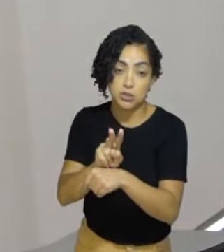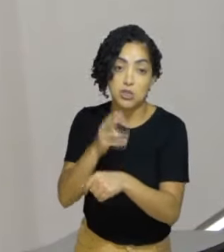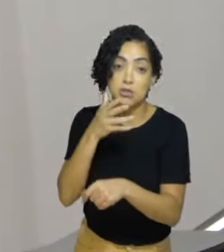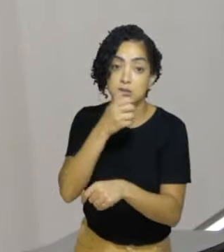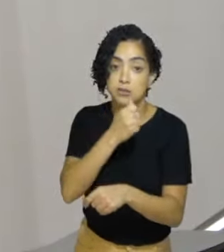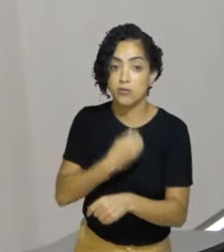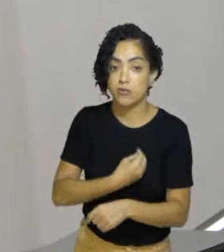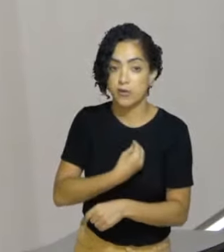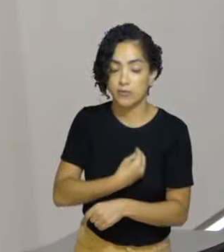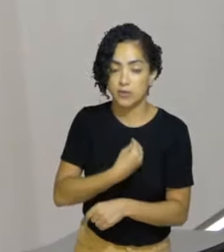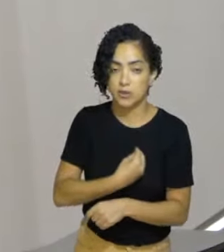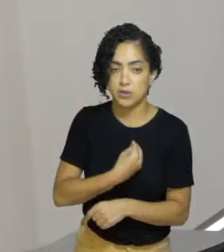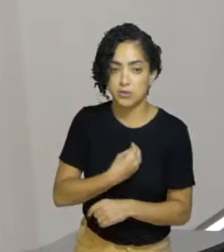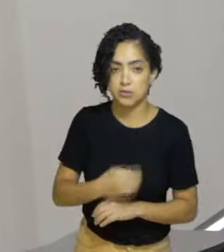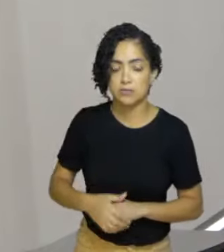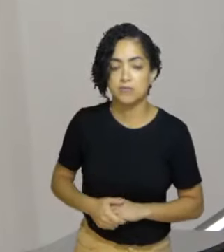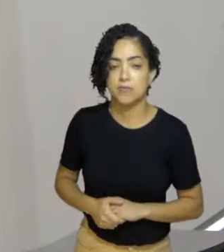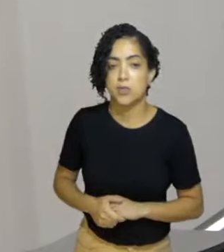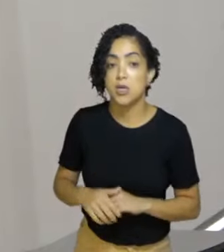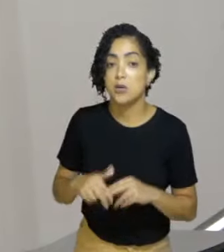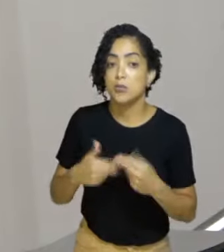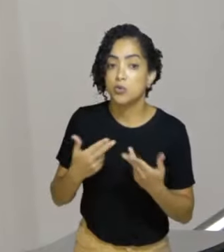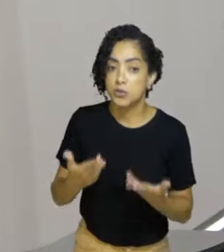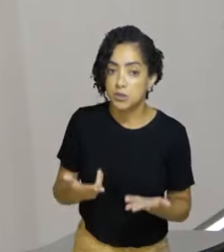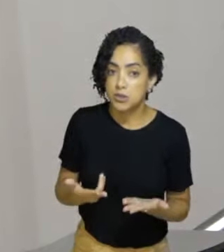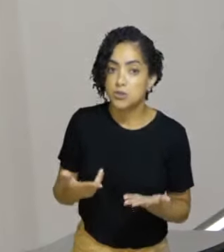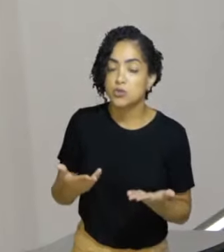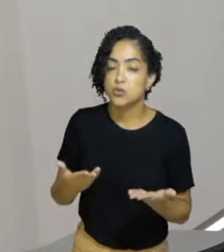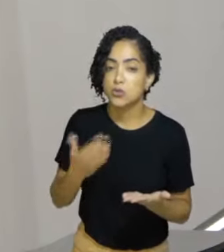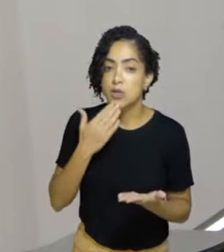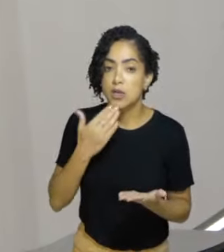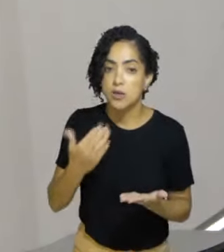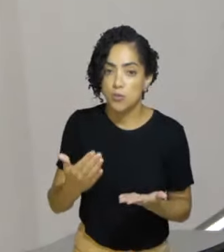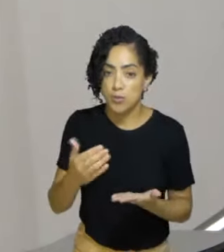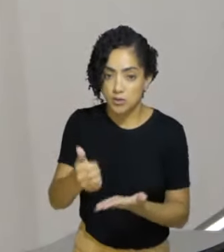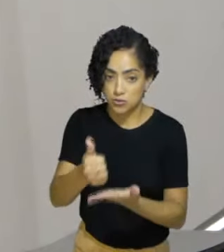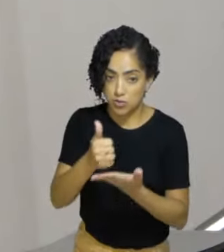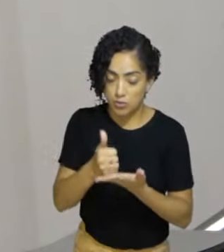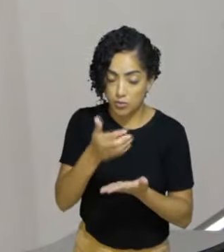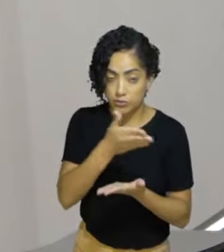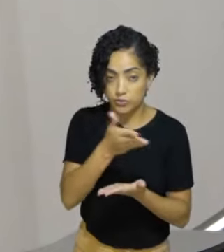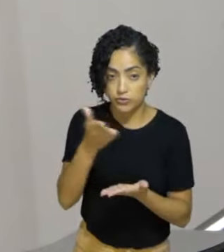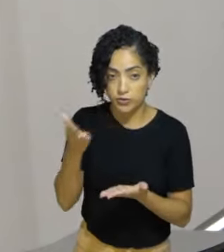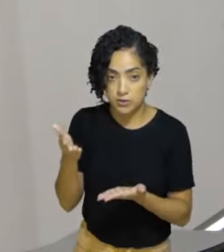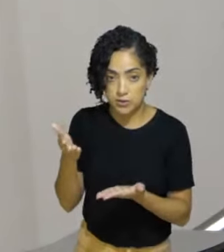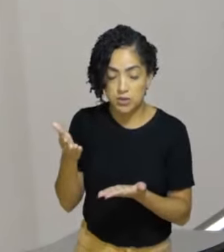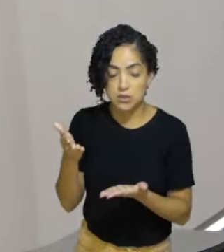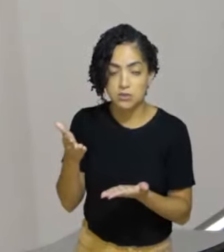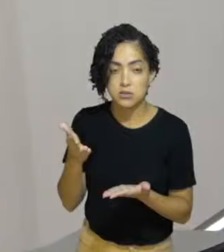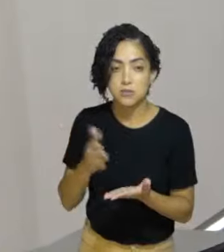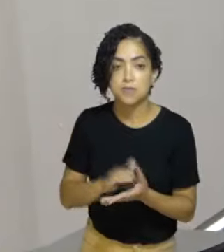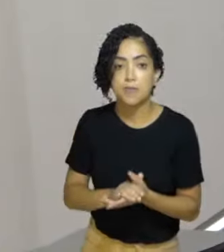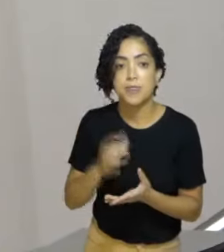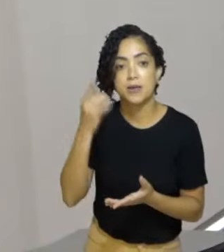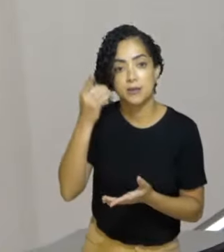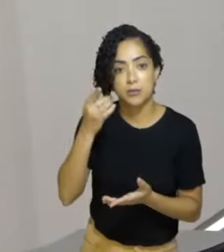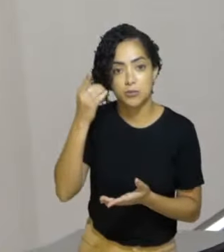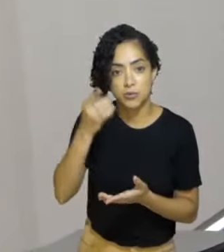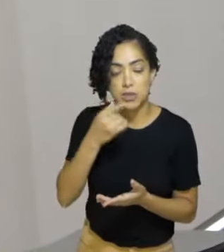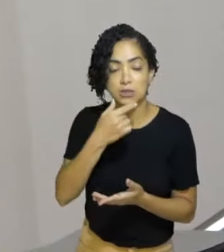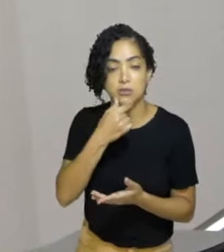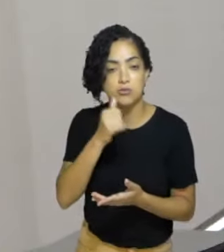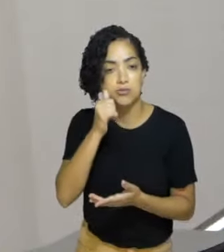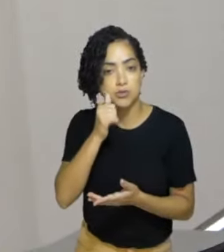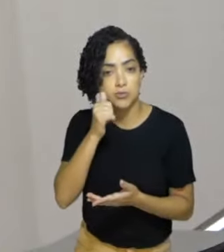e a nossa família. Por isso, eu peço apoio a todos os senhores deputados e